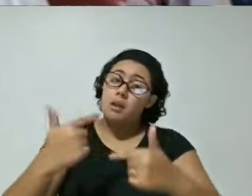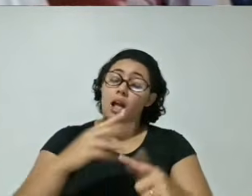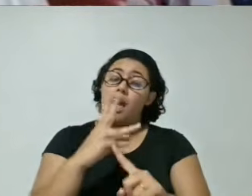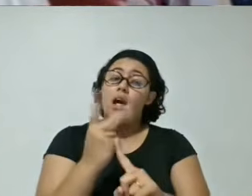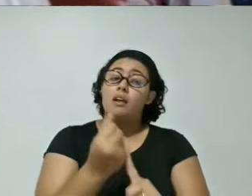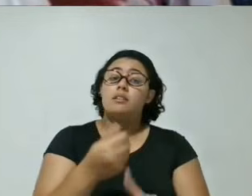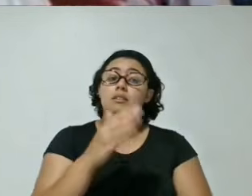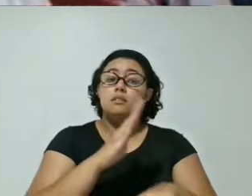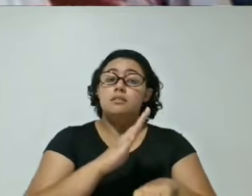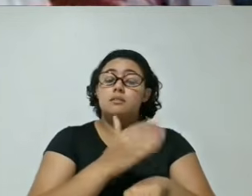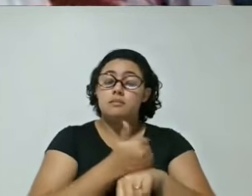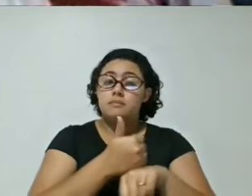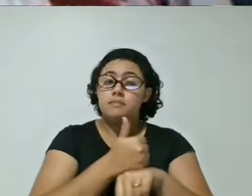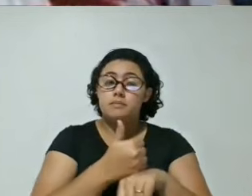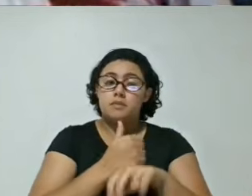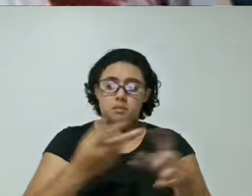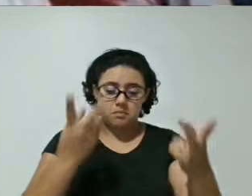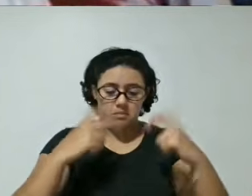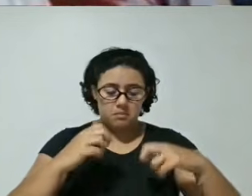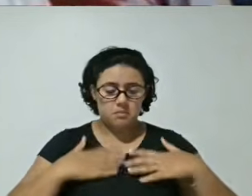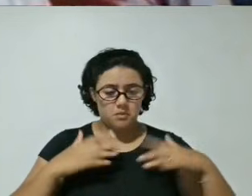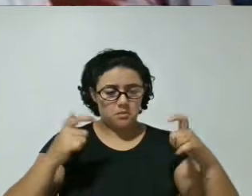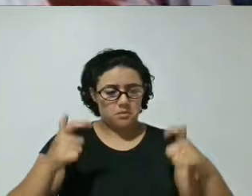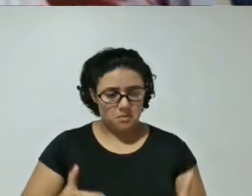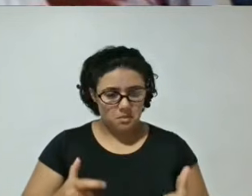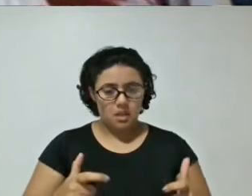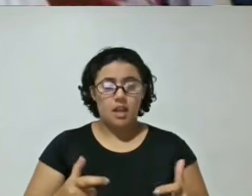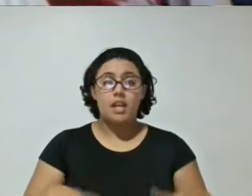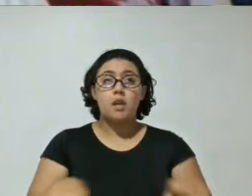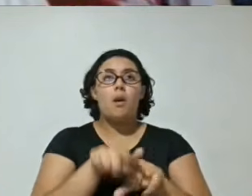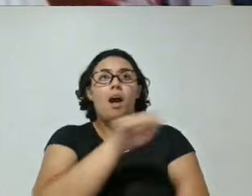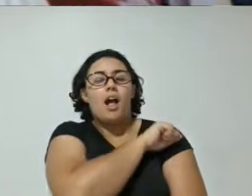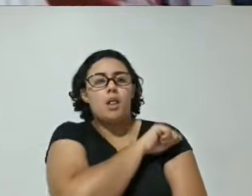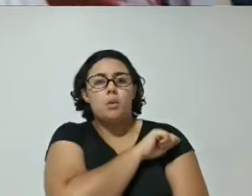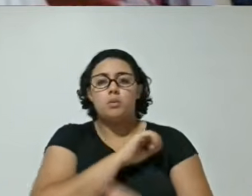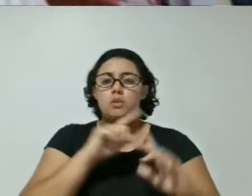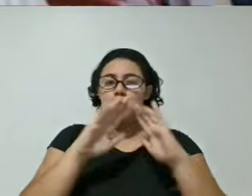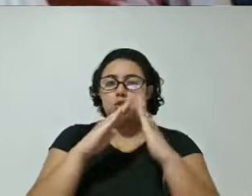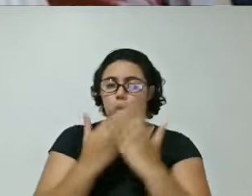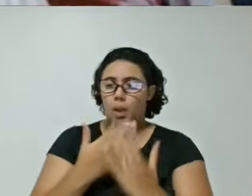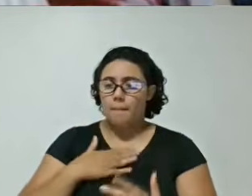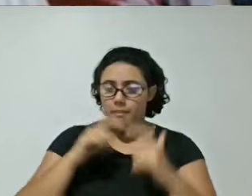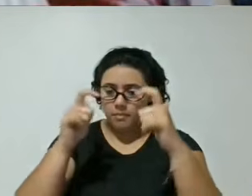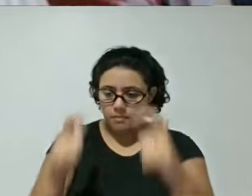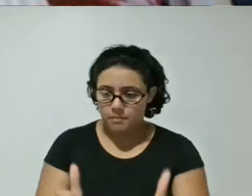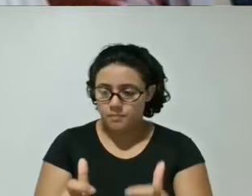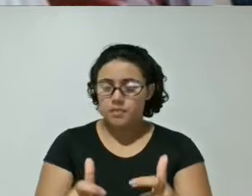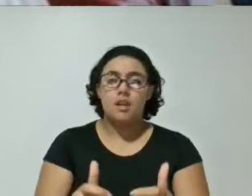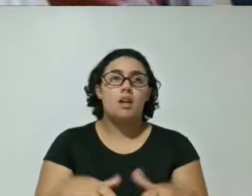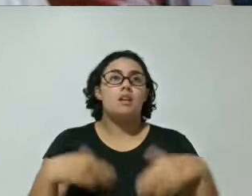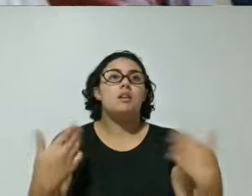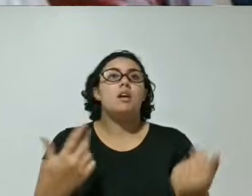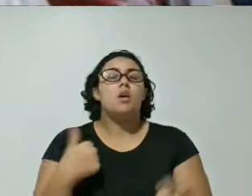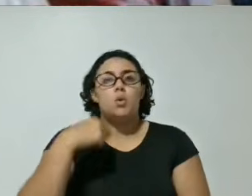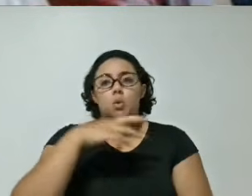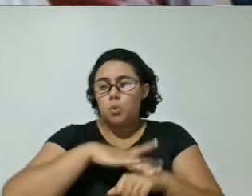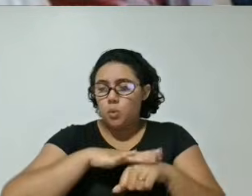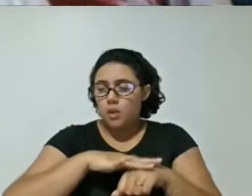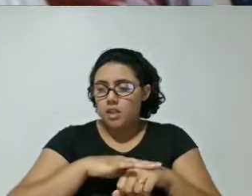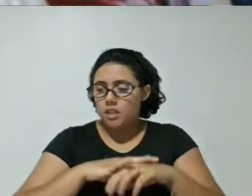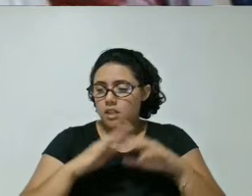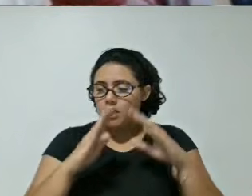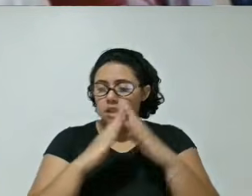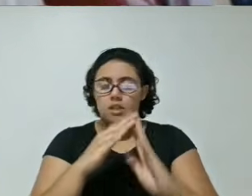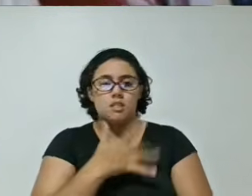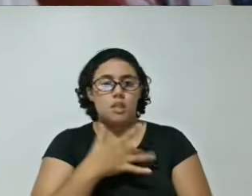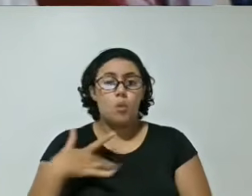nesse lugar, assim como o aluno se reconhece na escola, assim como o enfermo se reconhece no centro de saúde, assim como o